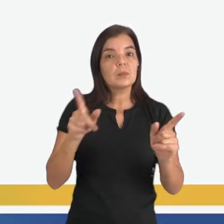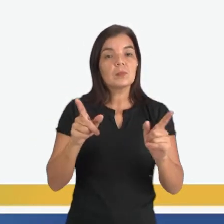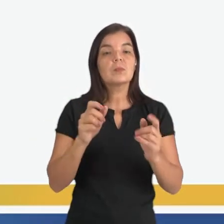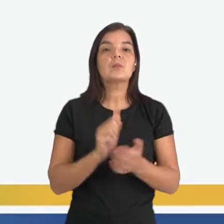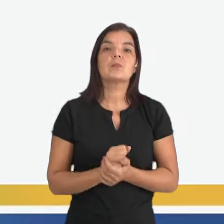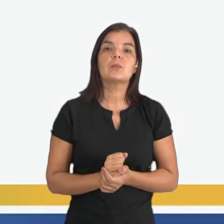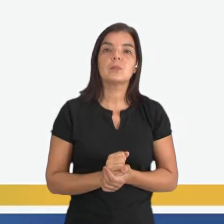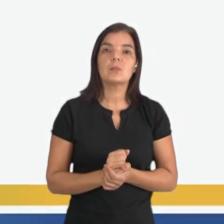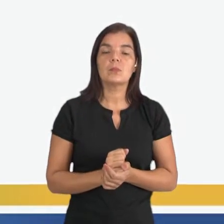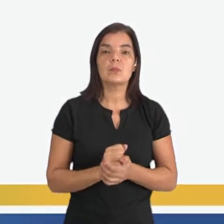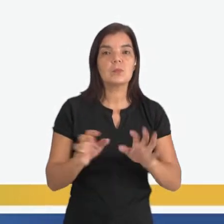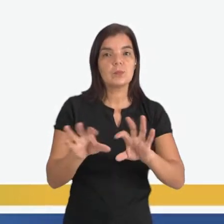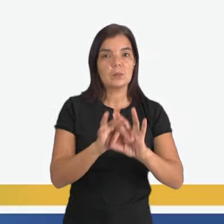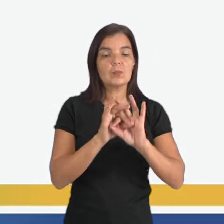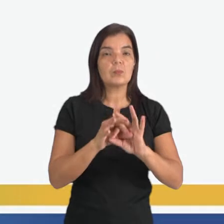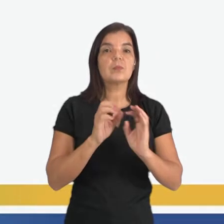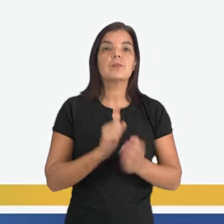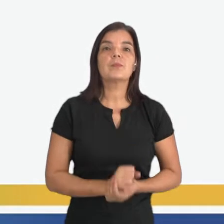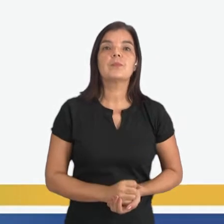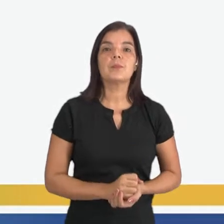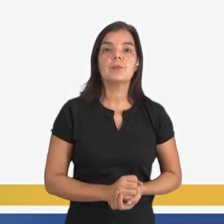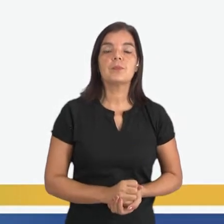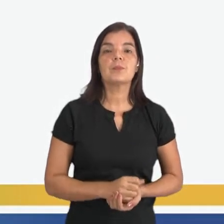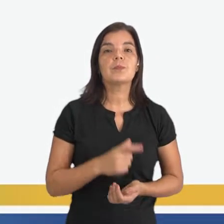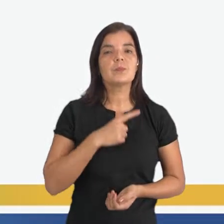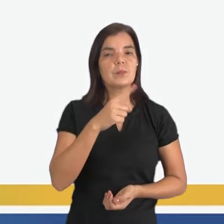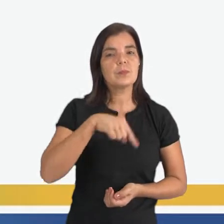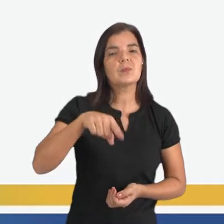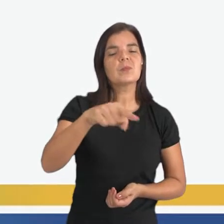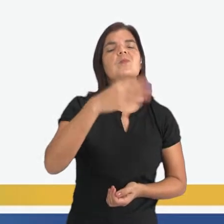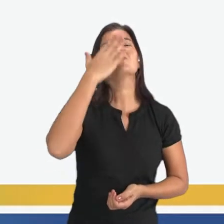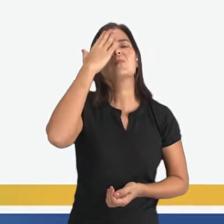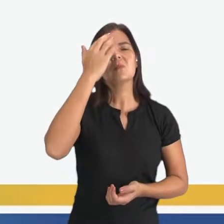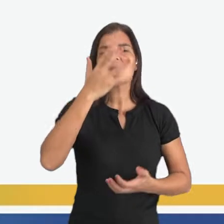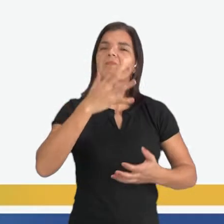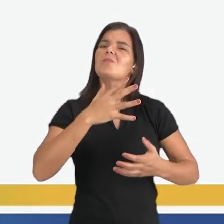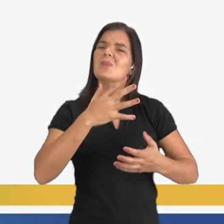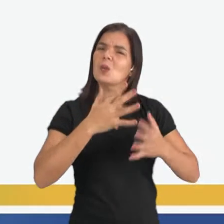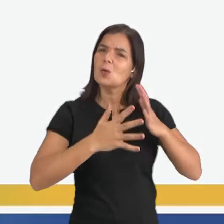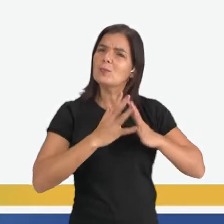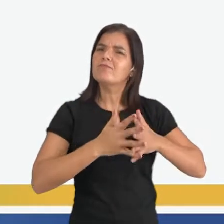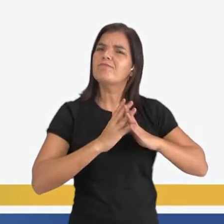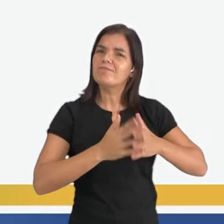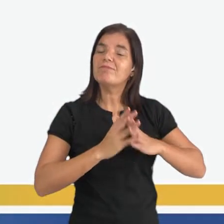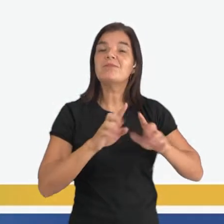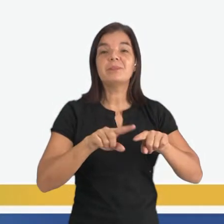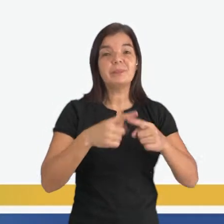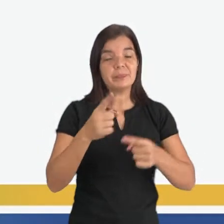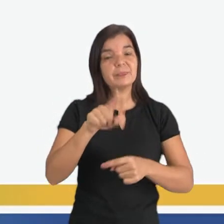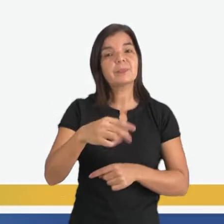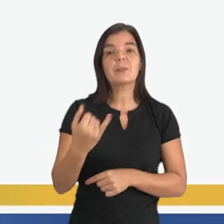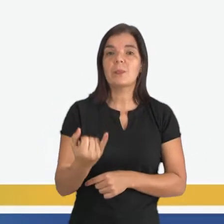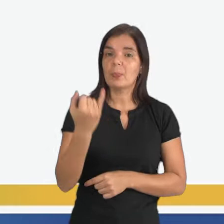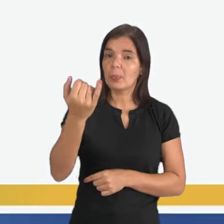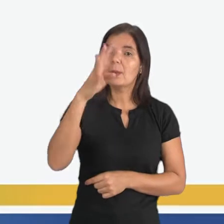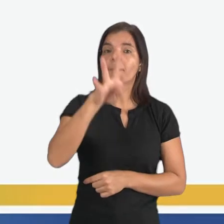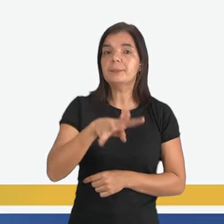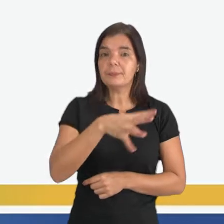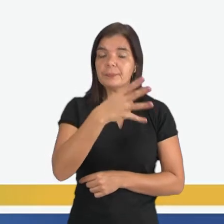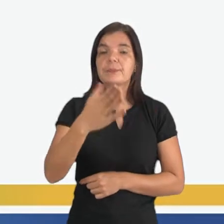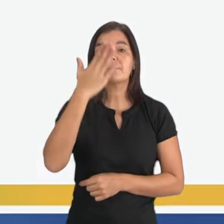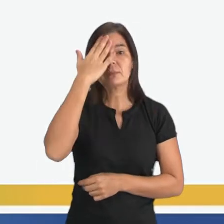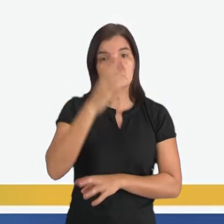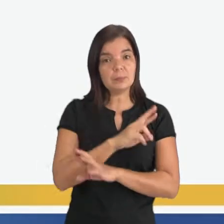esse pormenor, essa ligação uma com a outra, né? Eu sei que é um pouco complicado, né, trabalhar com essas tabelas, mas é importante a gente